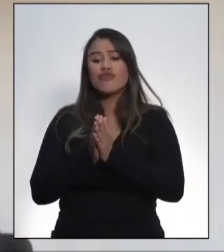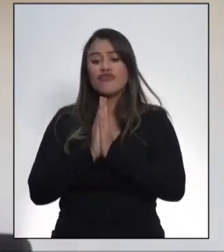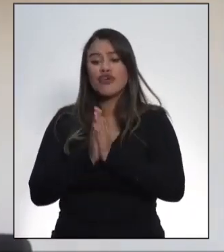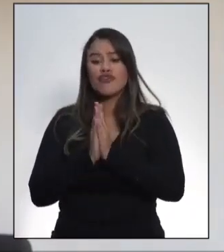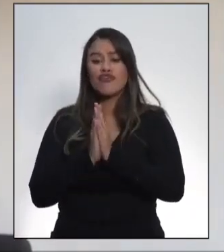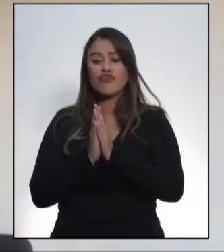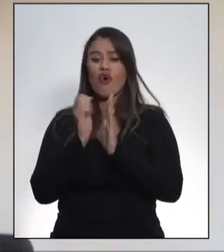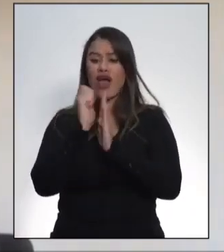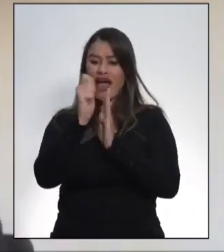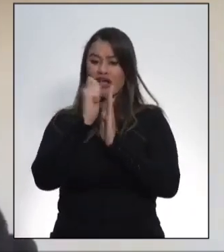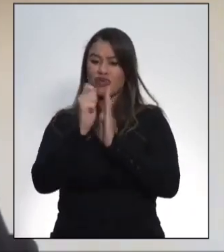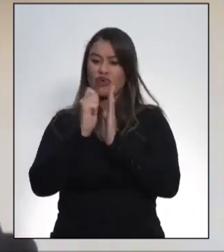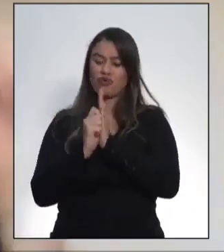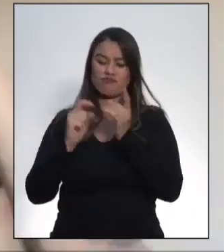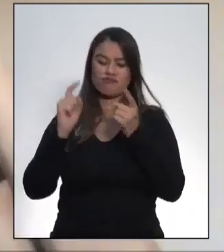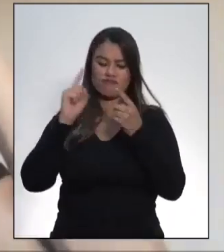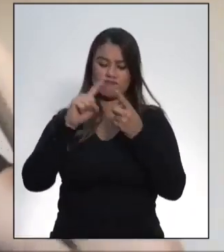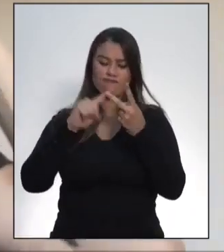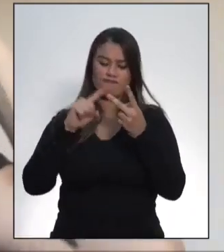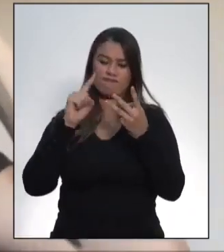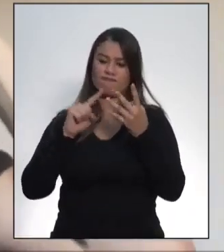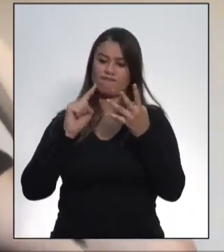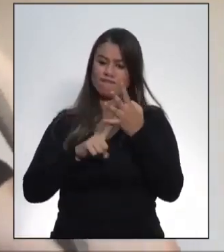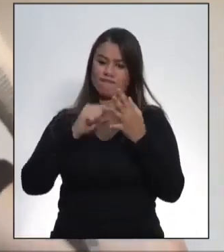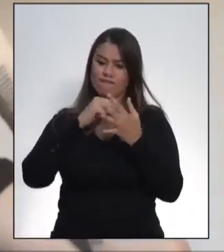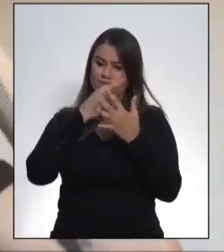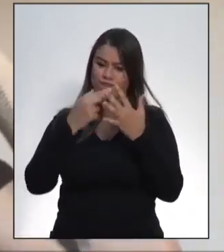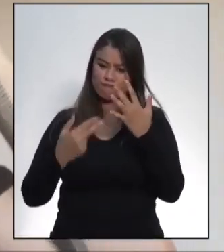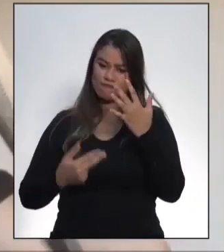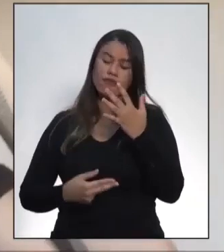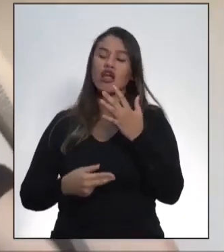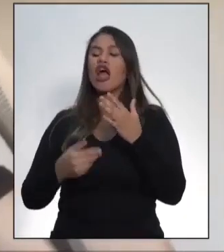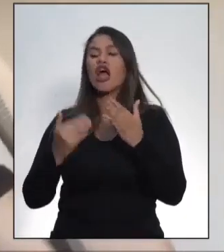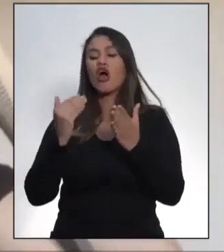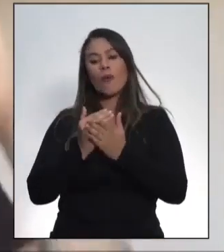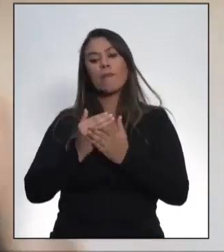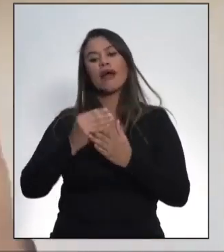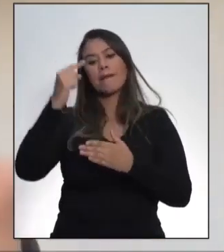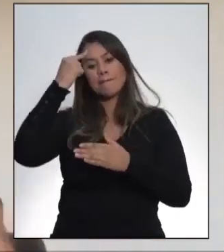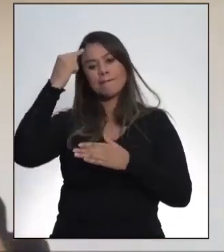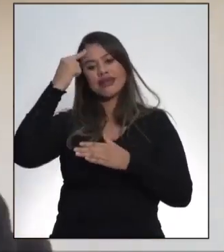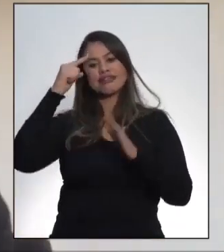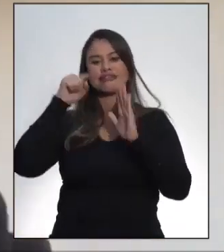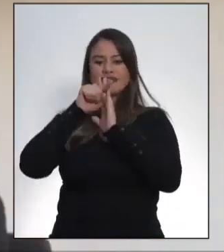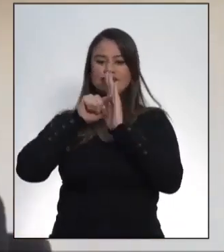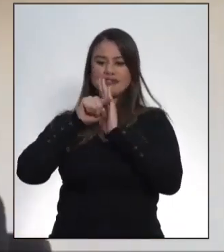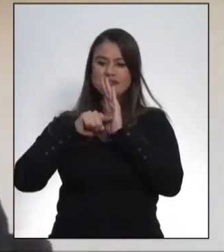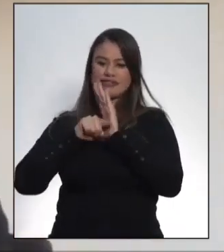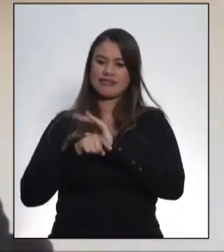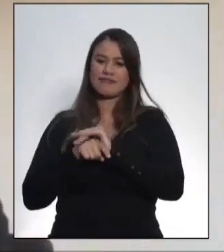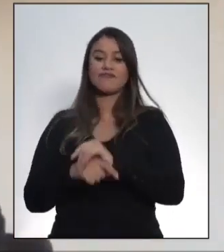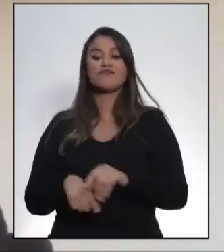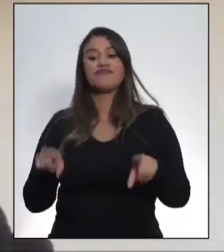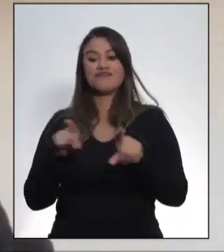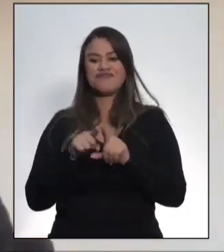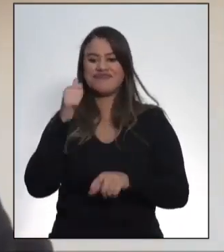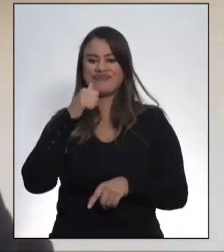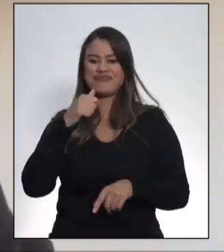pontos, escreva numa folha de papel e comece a pensar e pesquisar. Da mesma maneira, a Ana Beatriz quer trabalhar